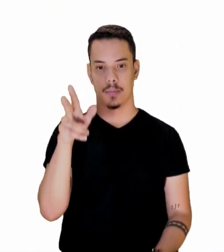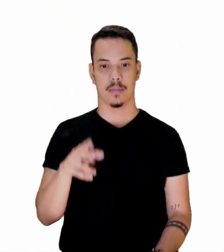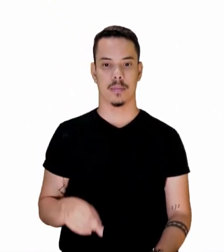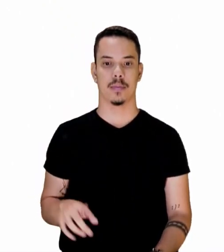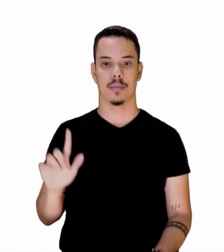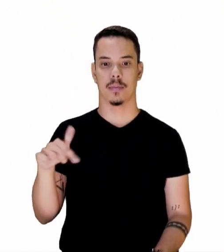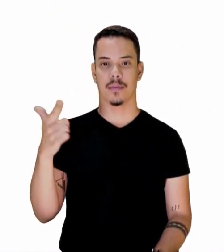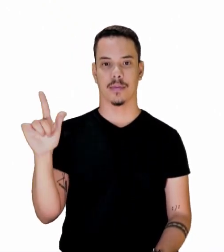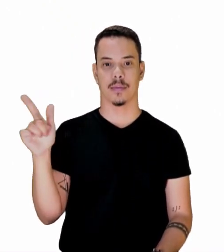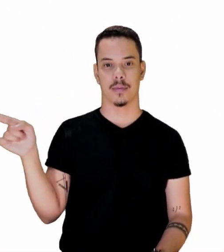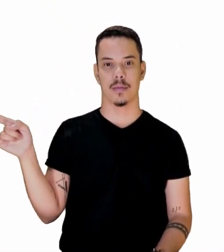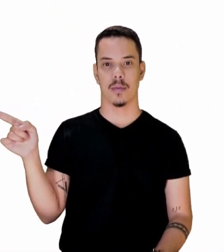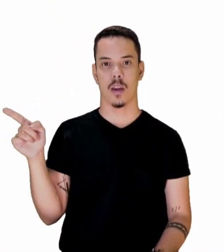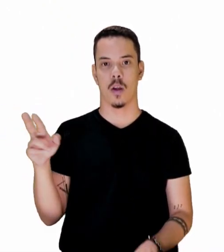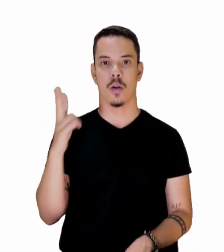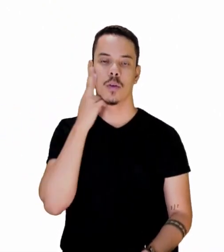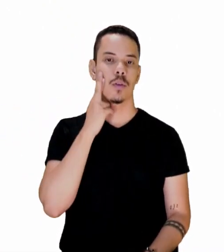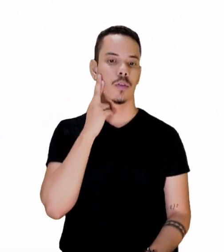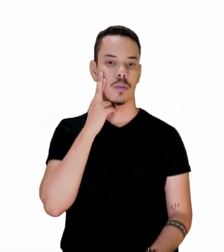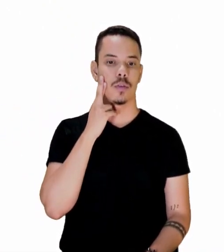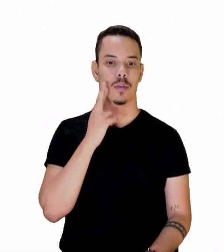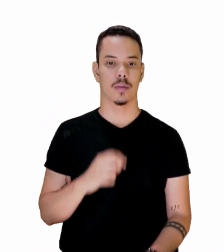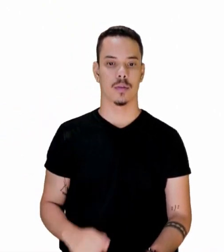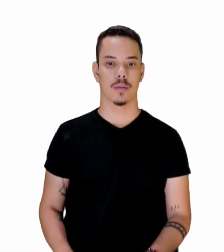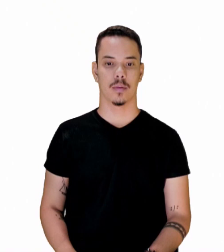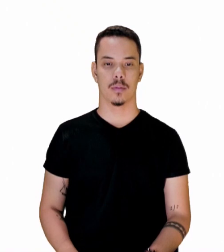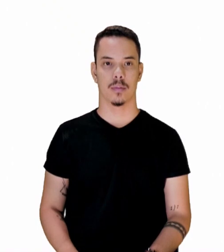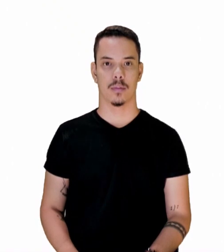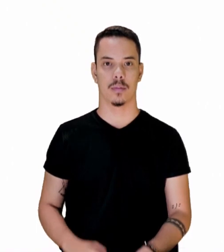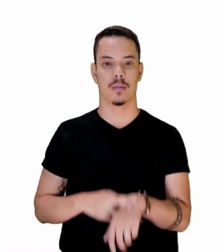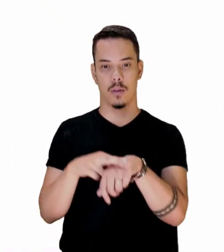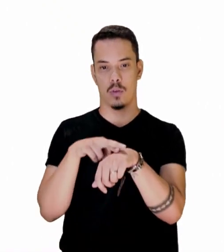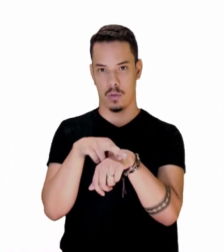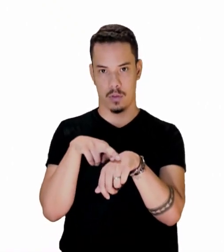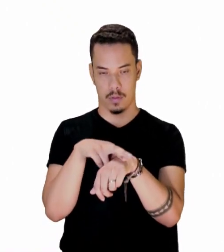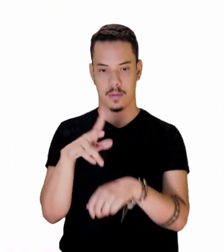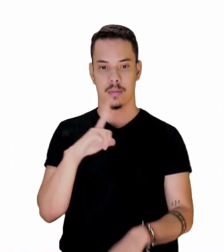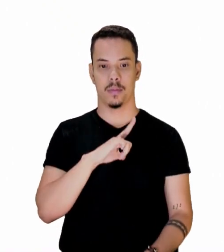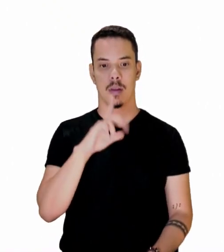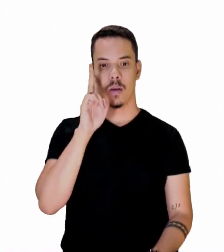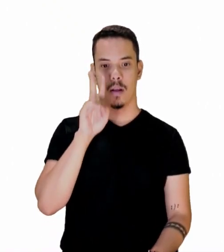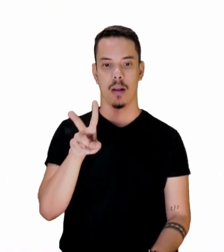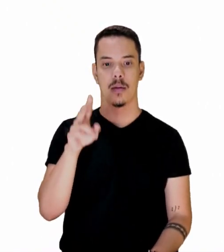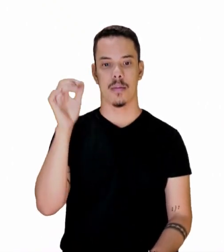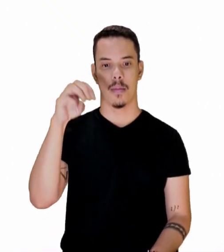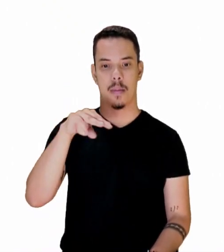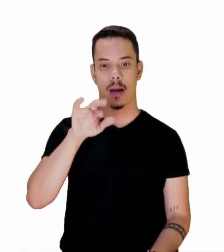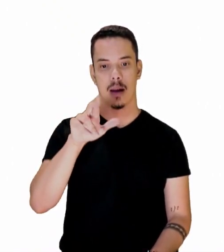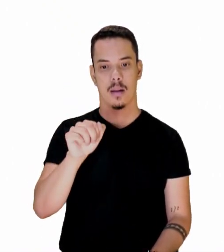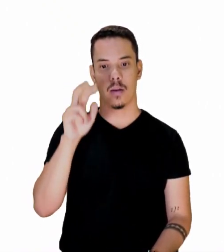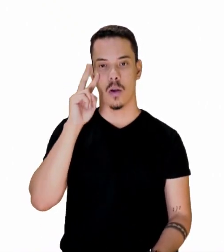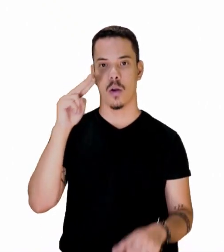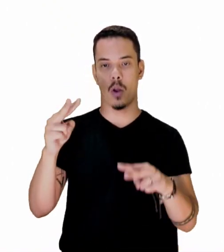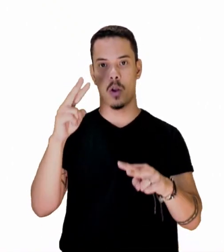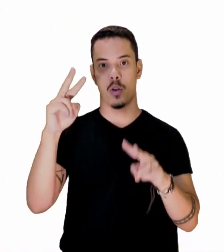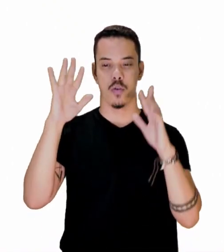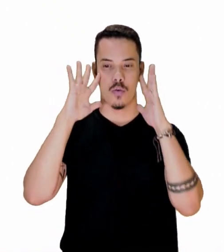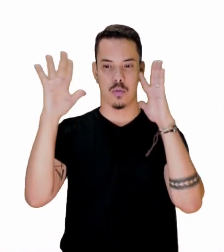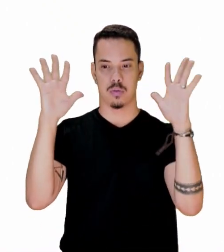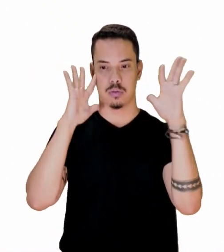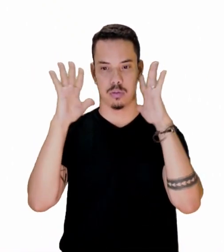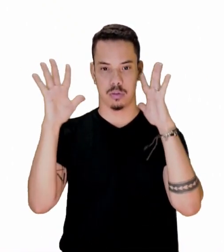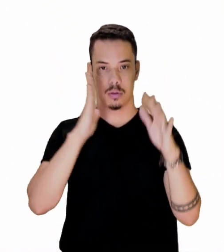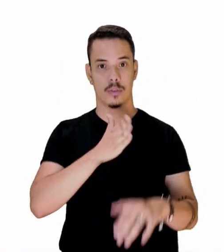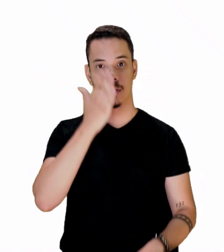Pleonasmo. Olha só. Olhei para Maria com os olhos sonhadores. Olha só, olhei, já sabe que já é com olhos,